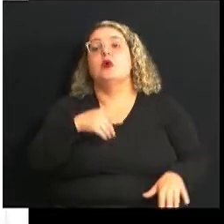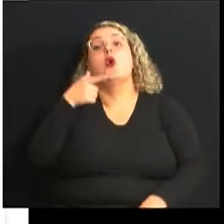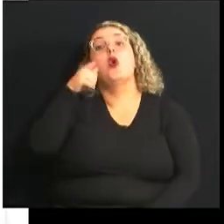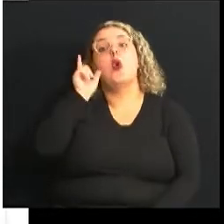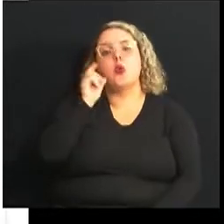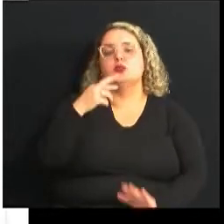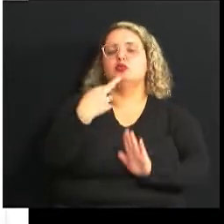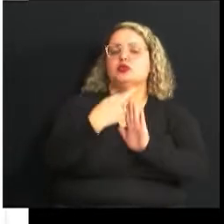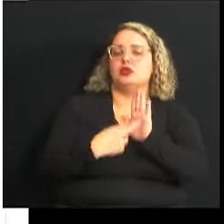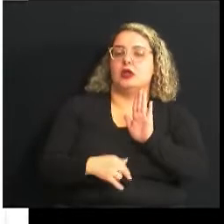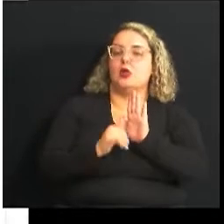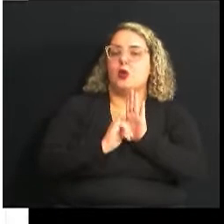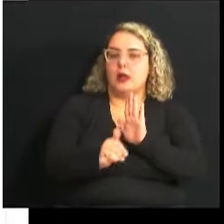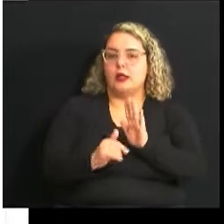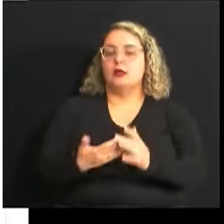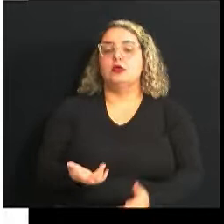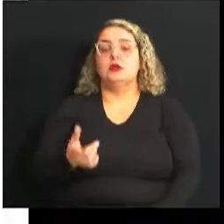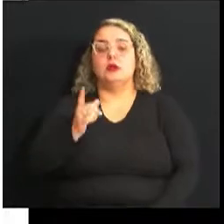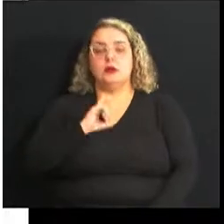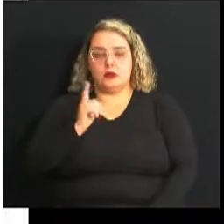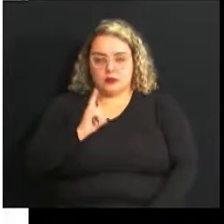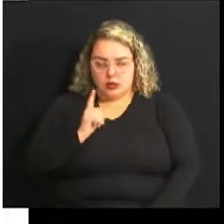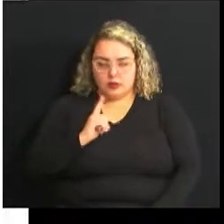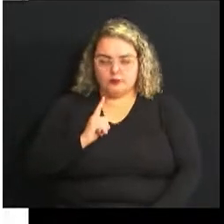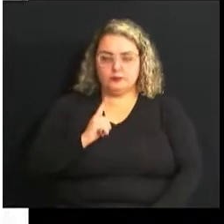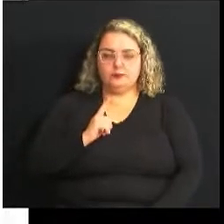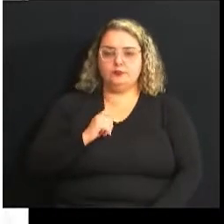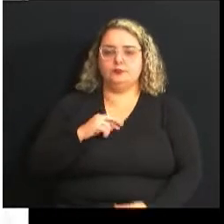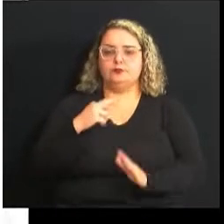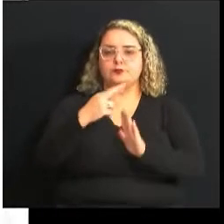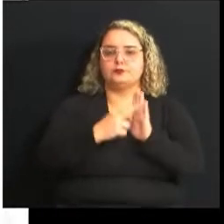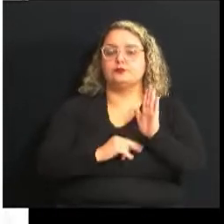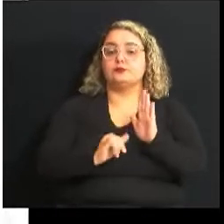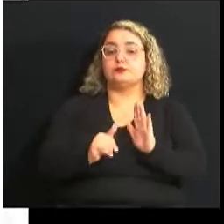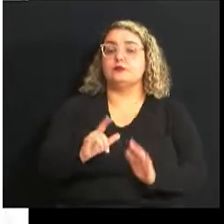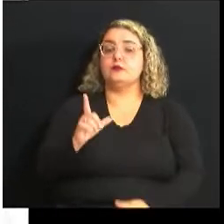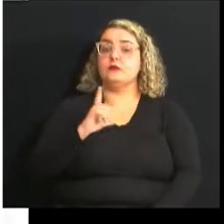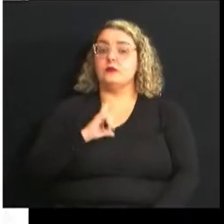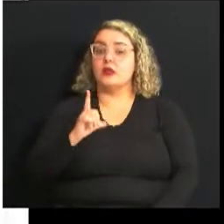nós tivemos aí, esse relatório traz que nós tivemos